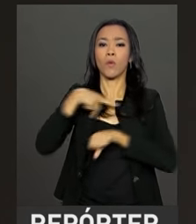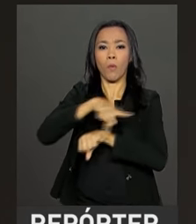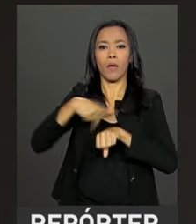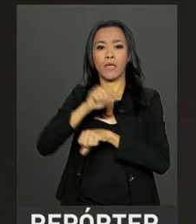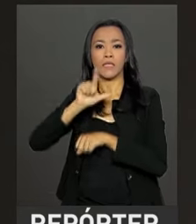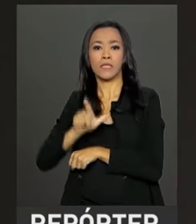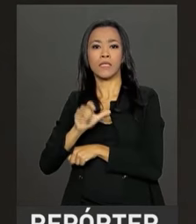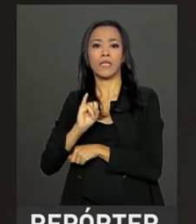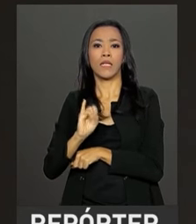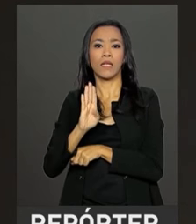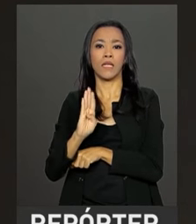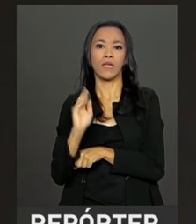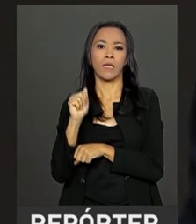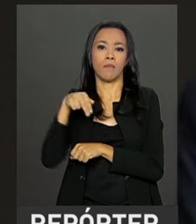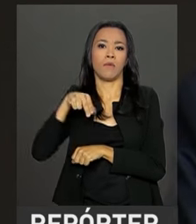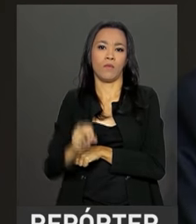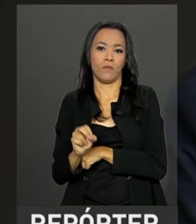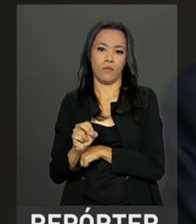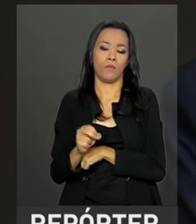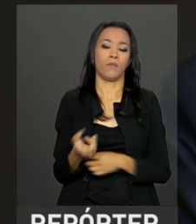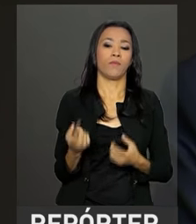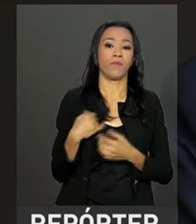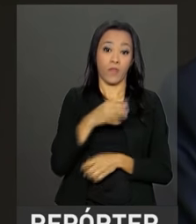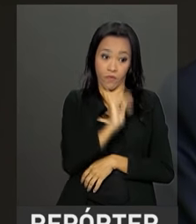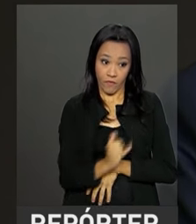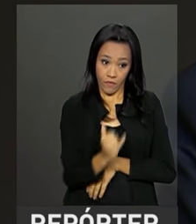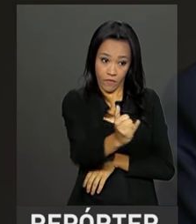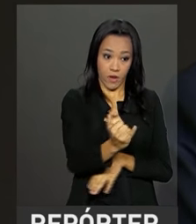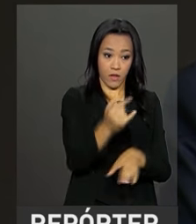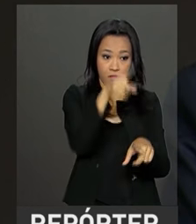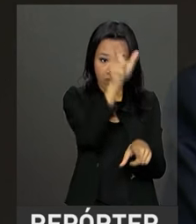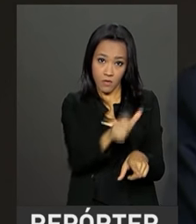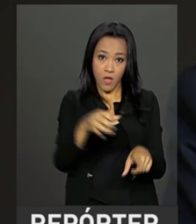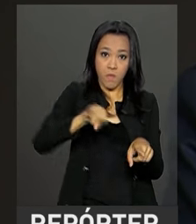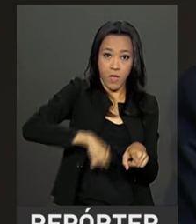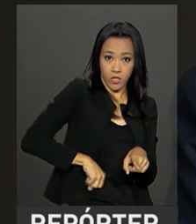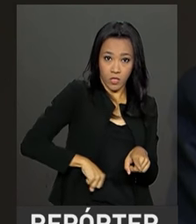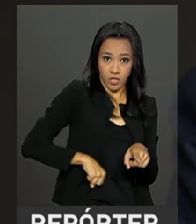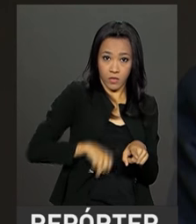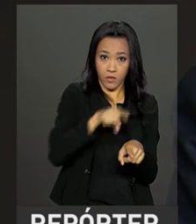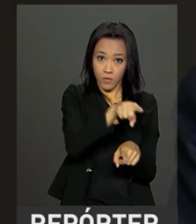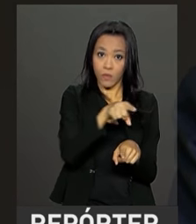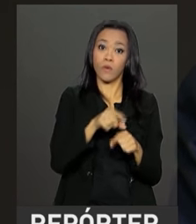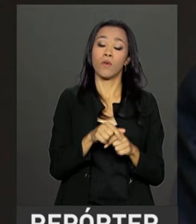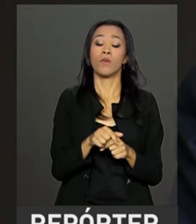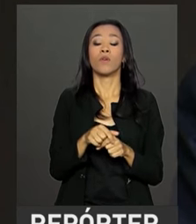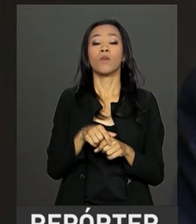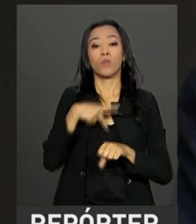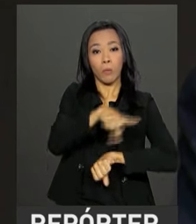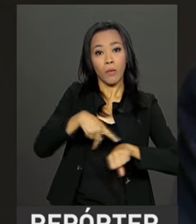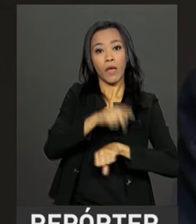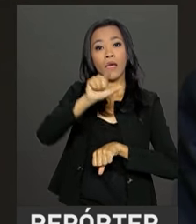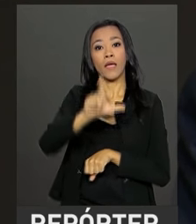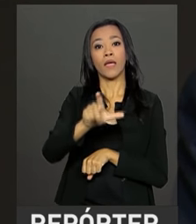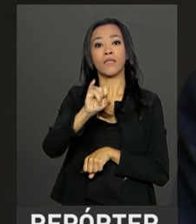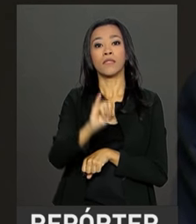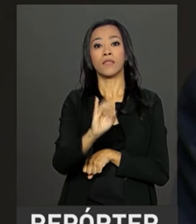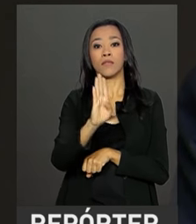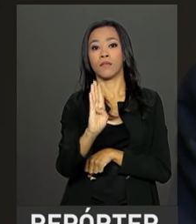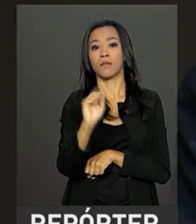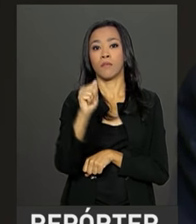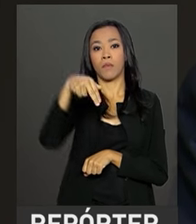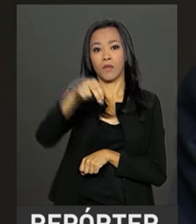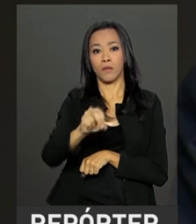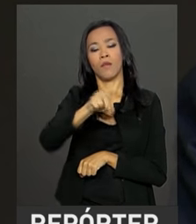para o embaixador para incrementar as negociações